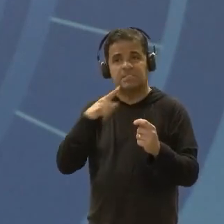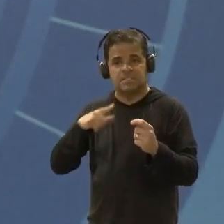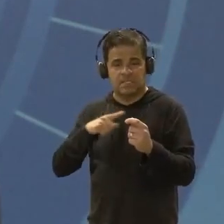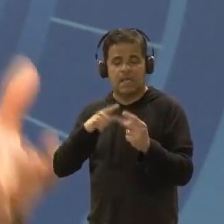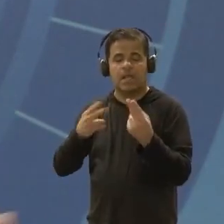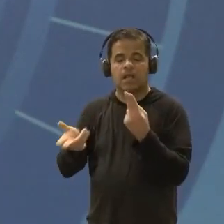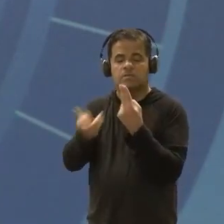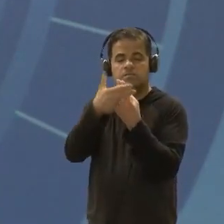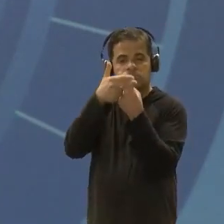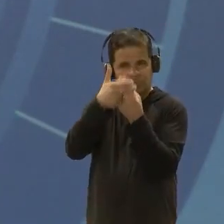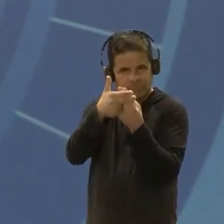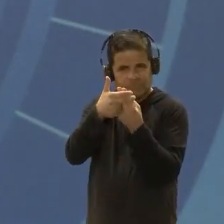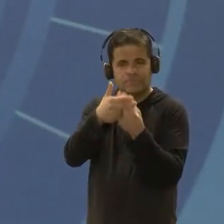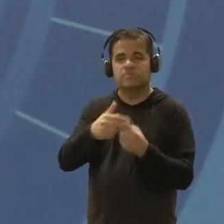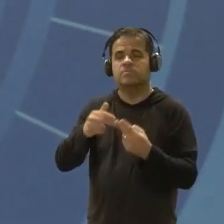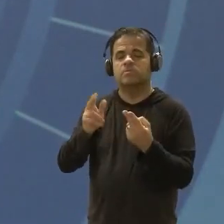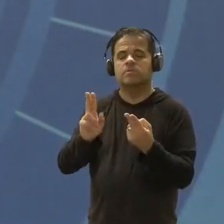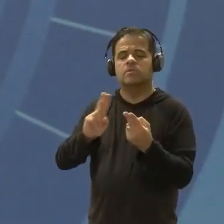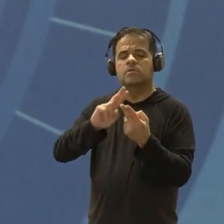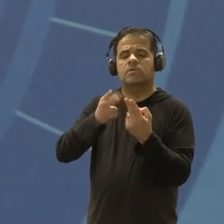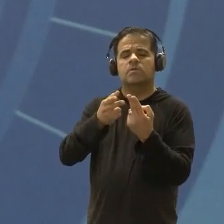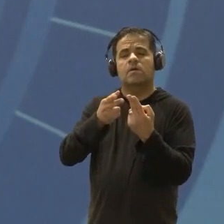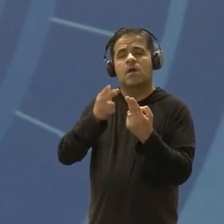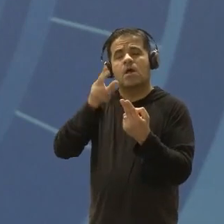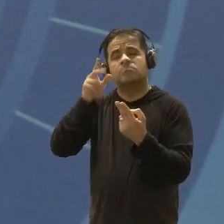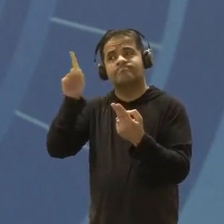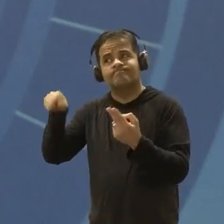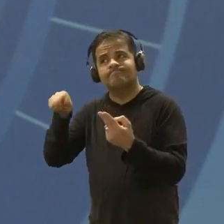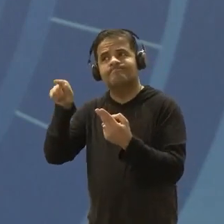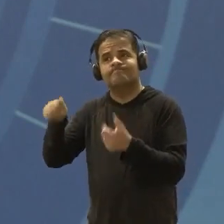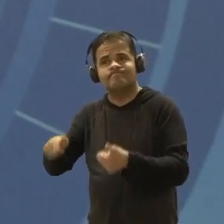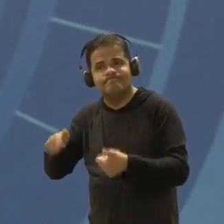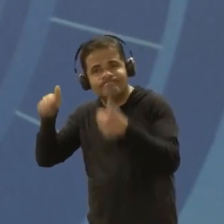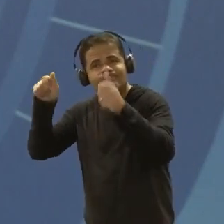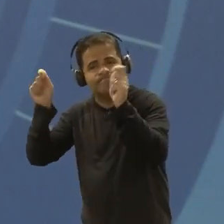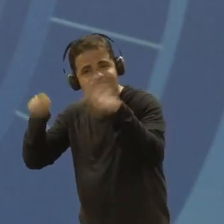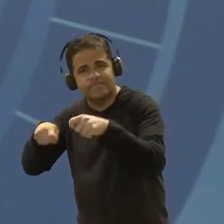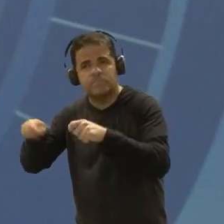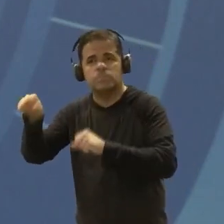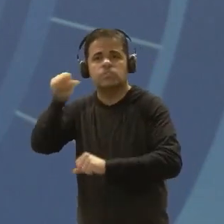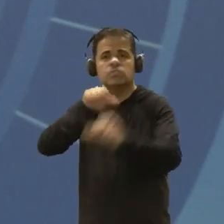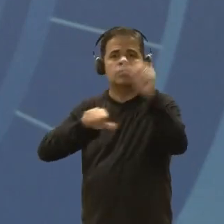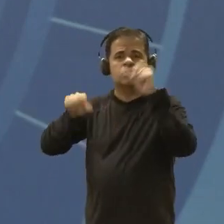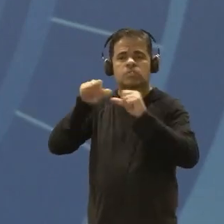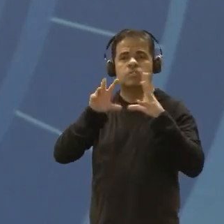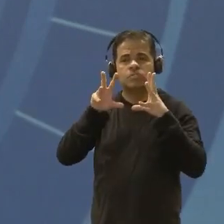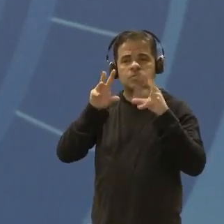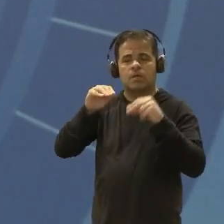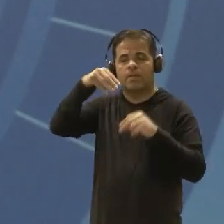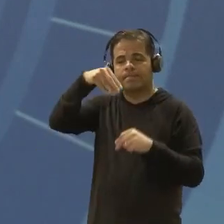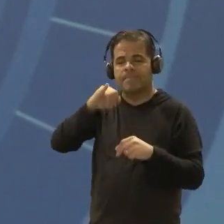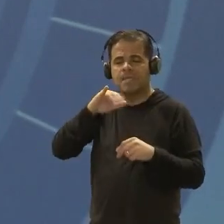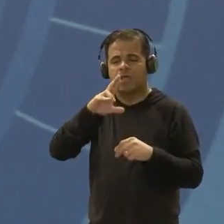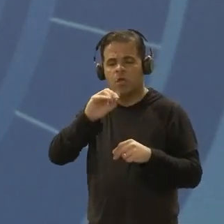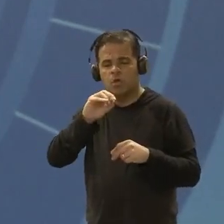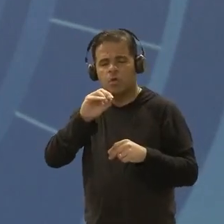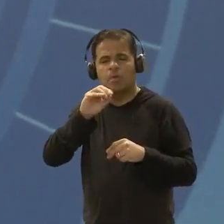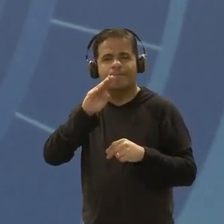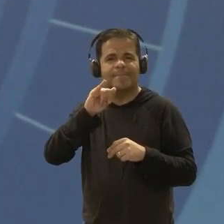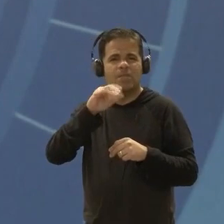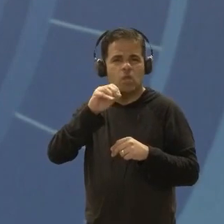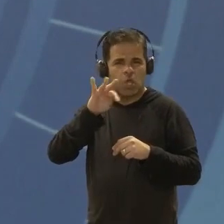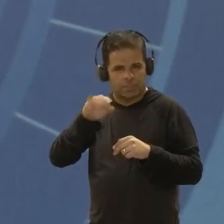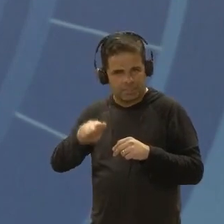SUS, por exemplo, insulina, metformina, e esse paciente melhora, troca toda a microbiota dele. Então a gente está